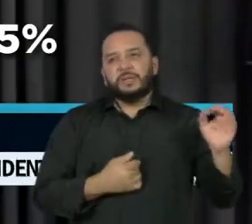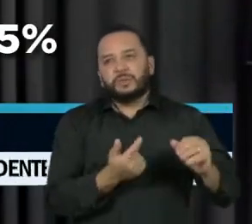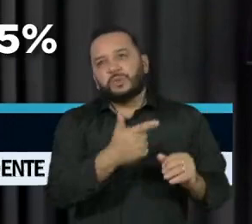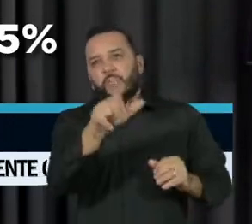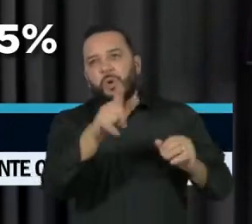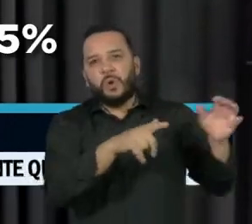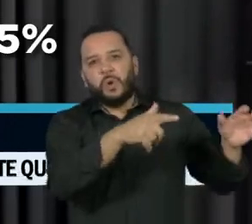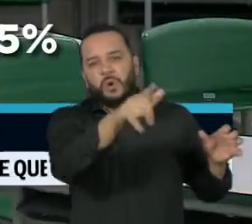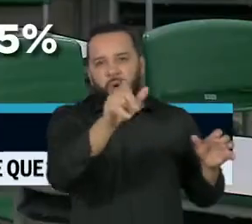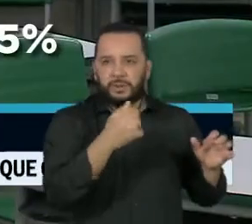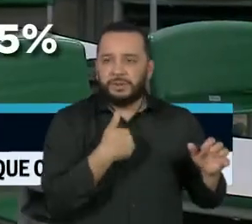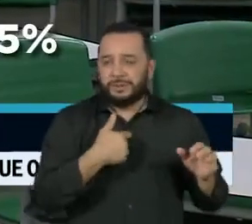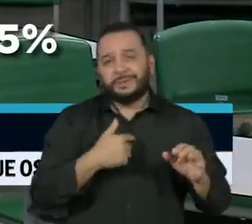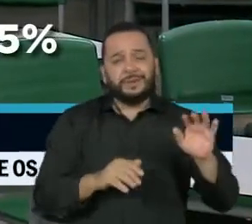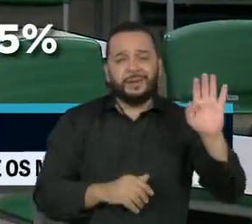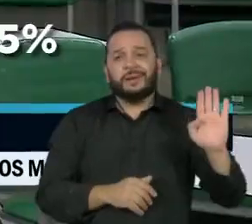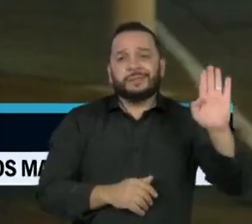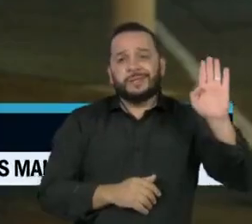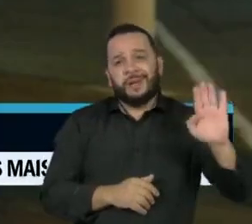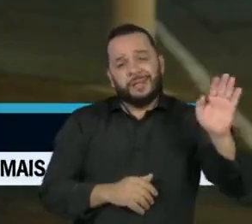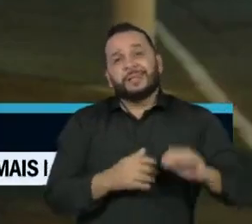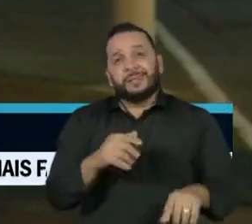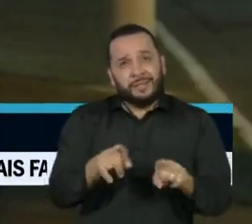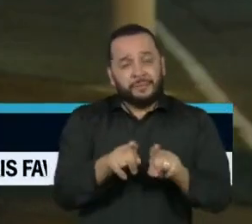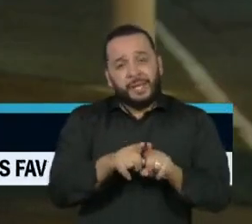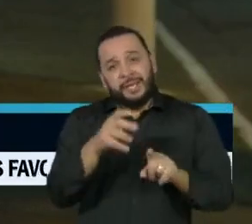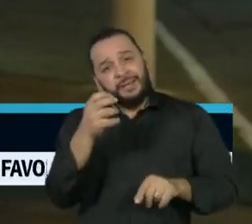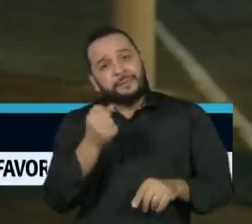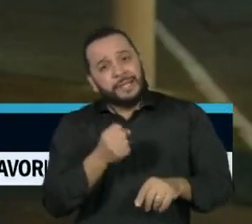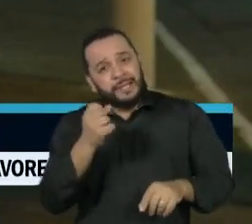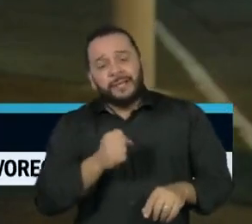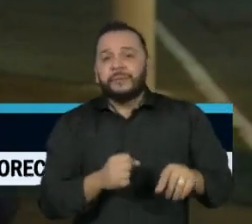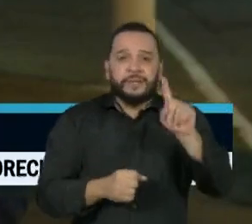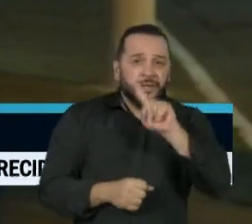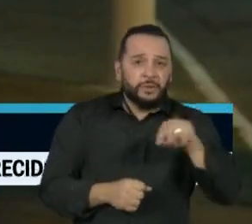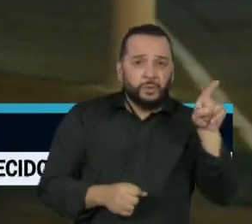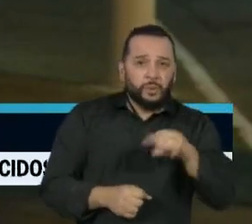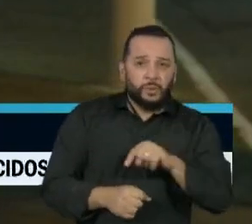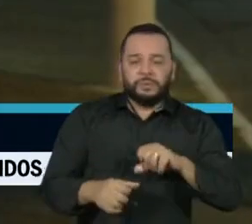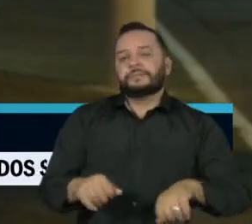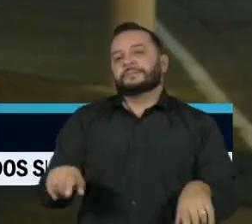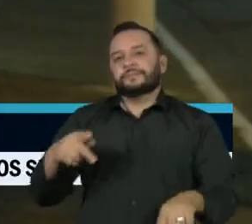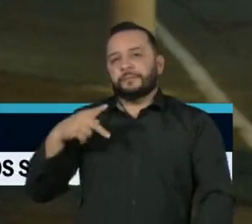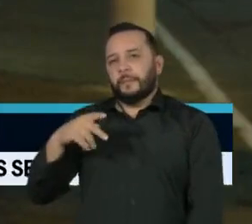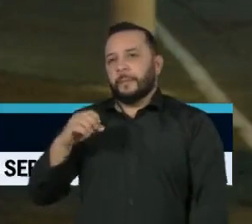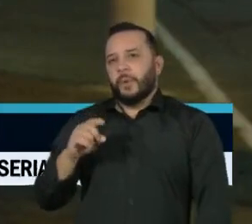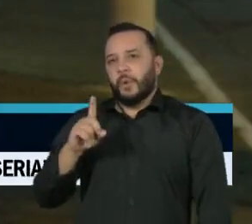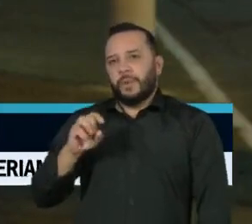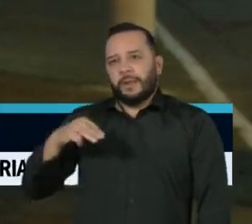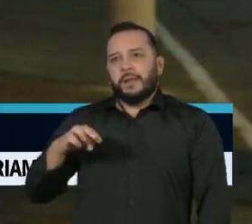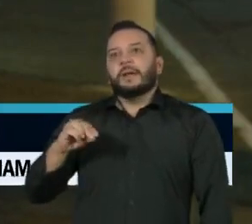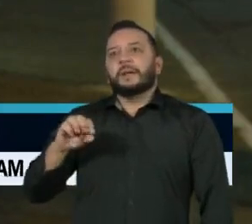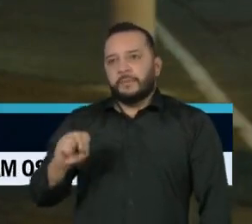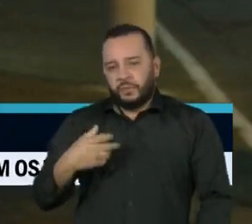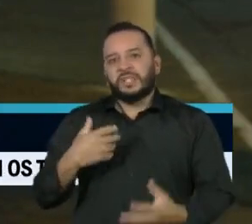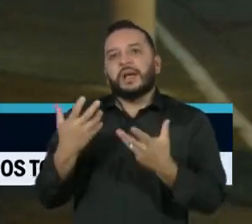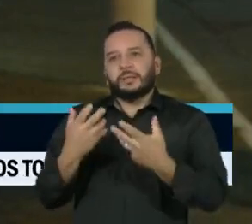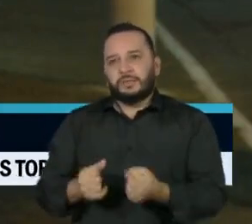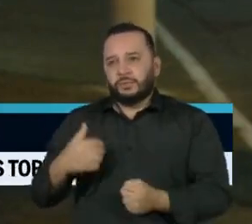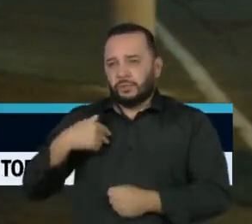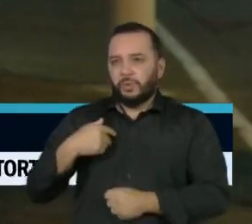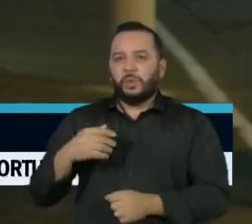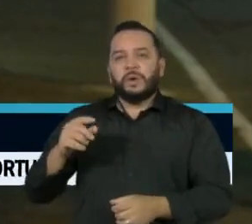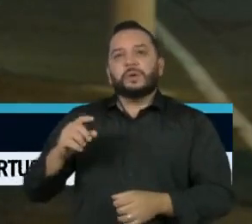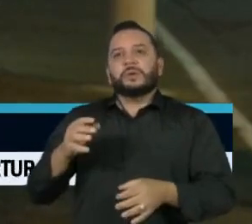pré-candidatos votos brancos e nulos hoje o podemos sigla que abrigou a rápida pré-candidatura do e Juiz